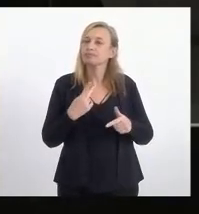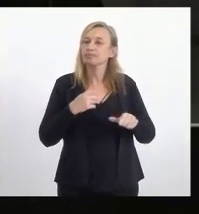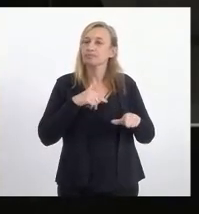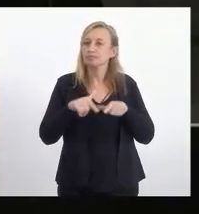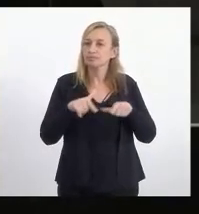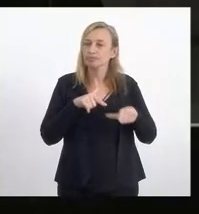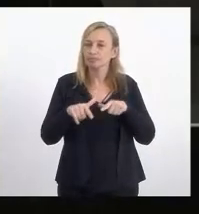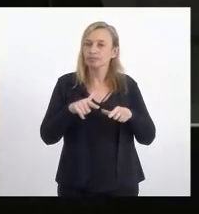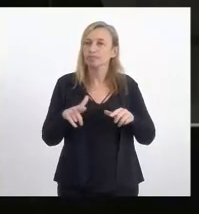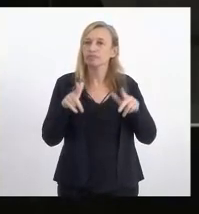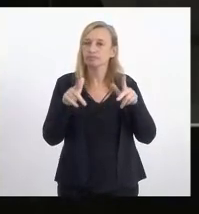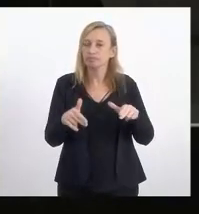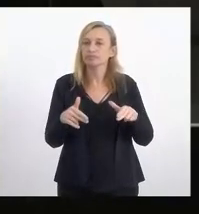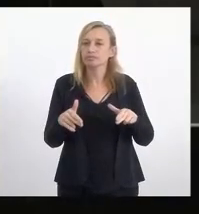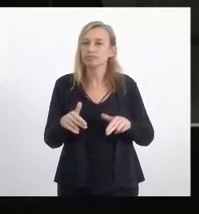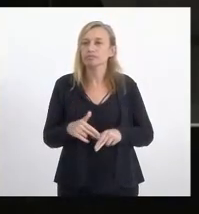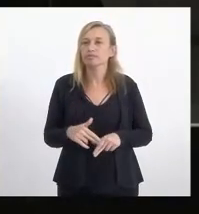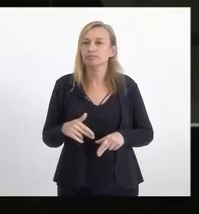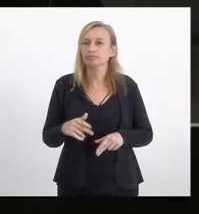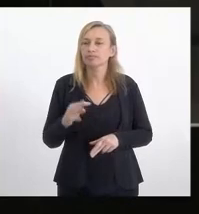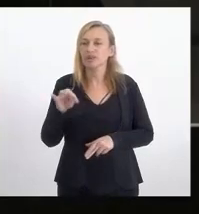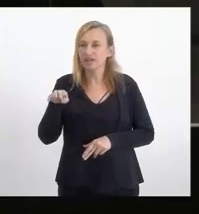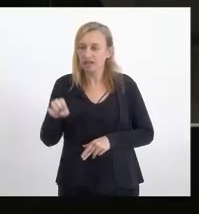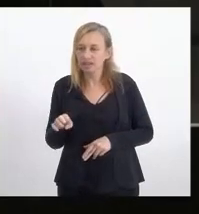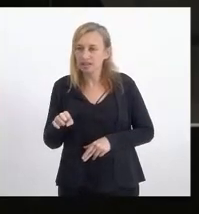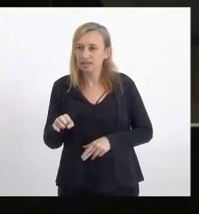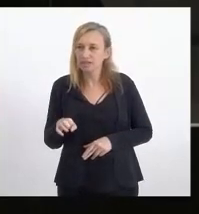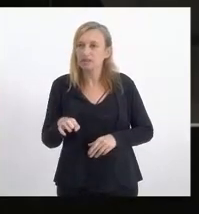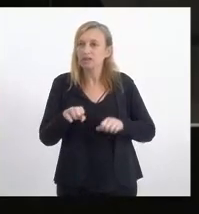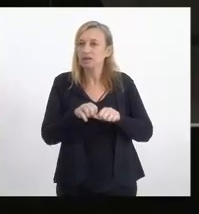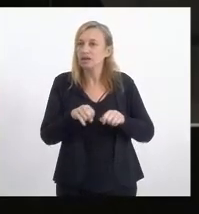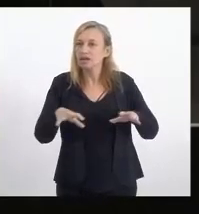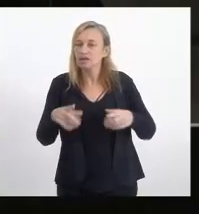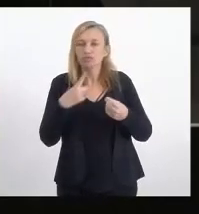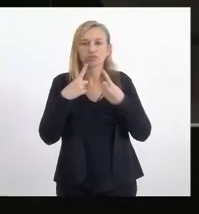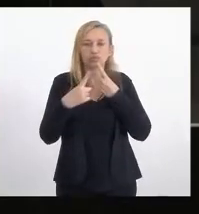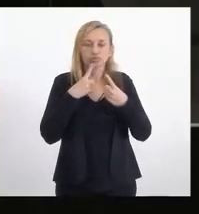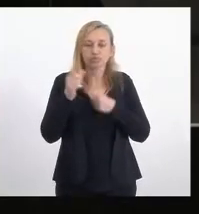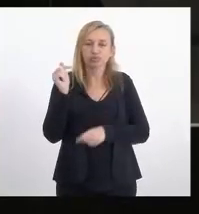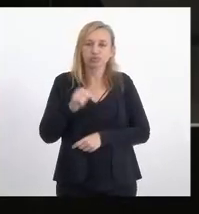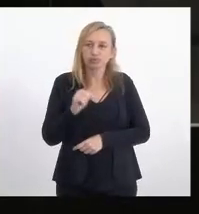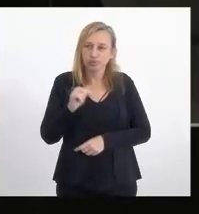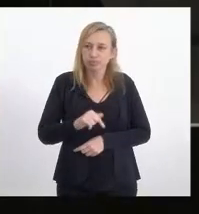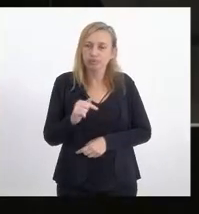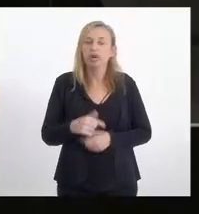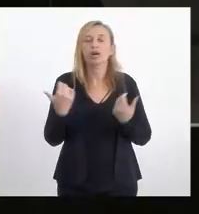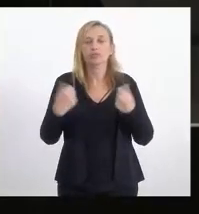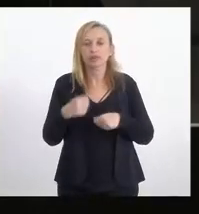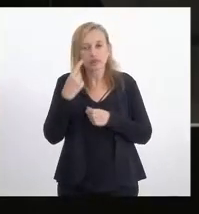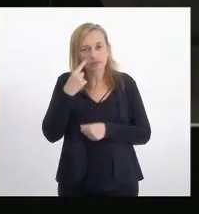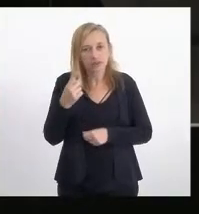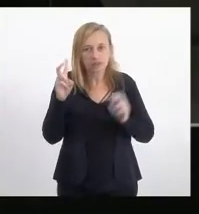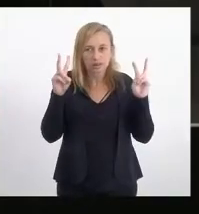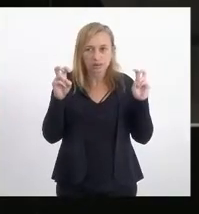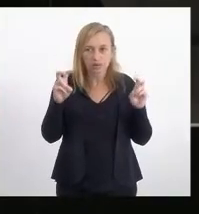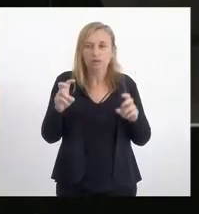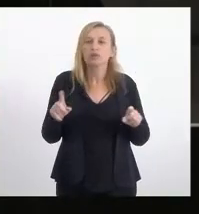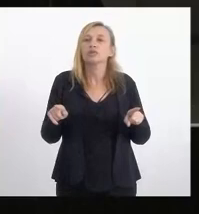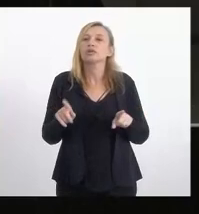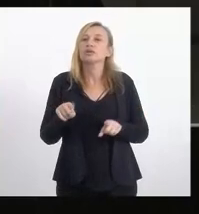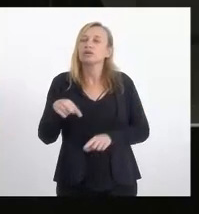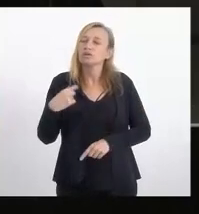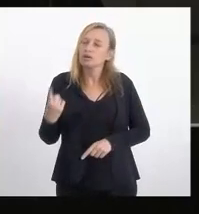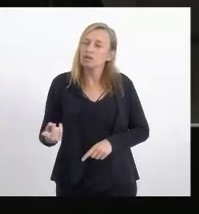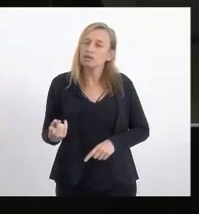sua contribuição é a Gretchen foi amplamente aqui falado é preciso ver essa questão e